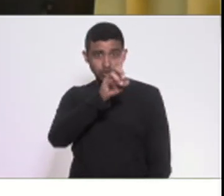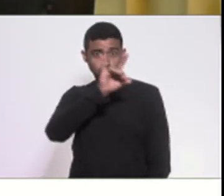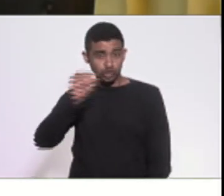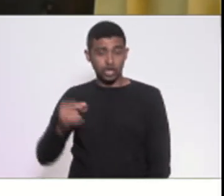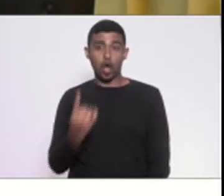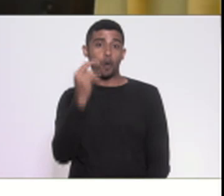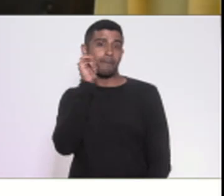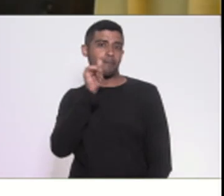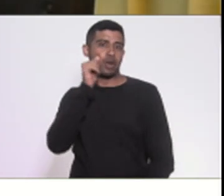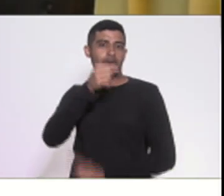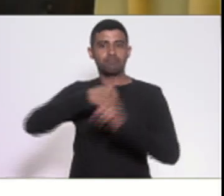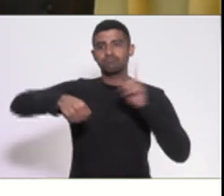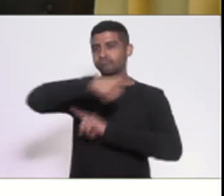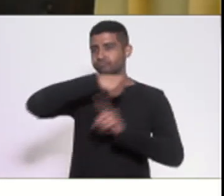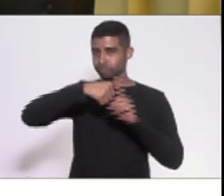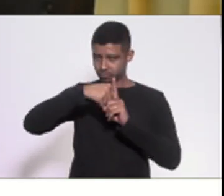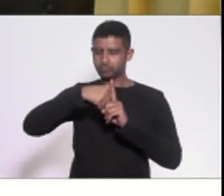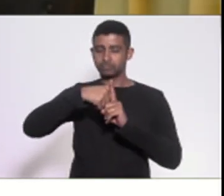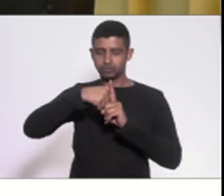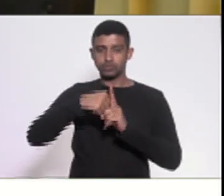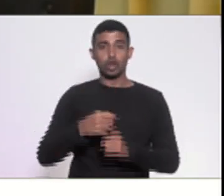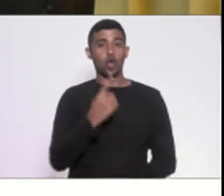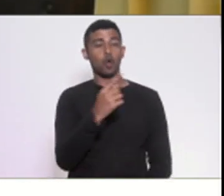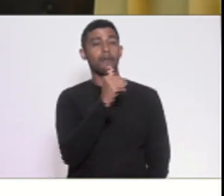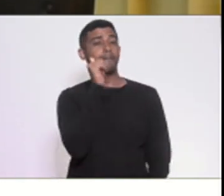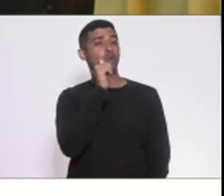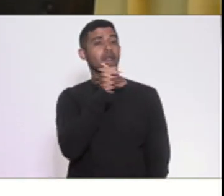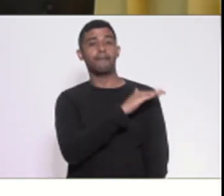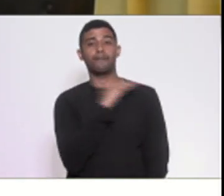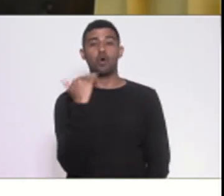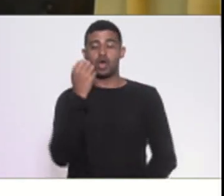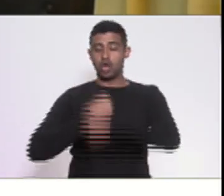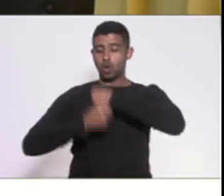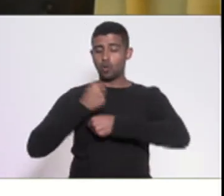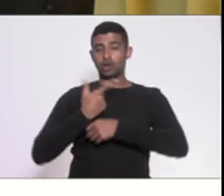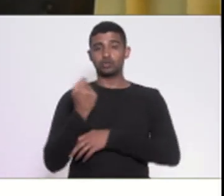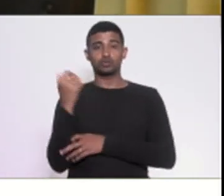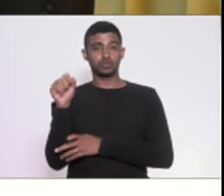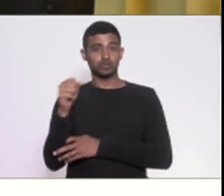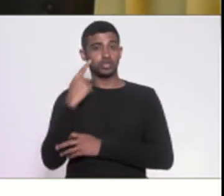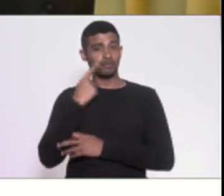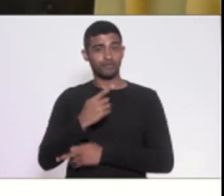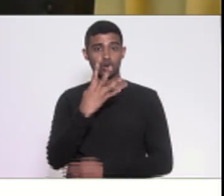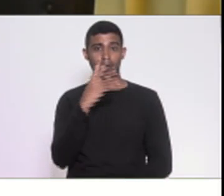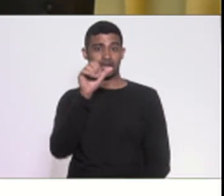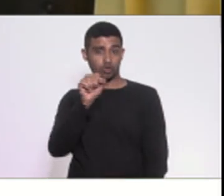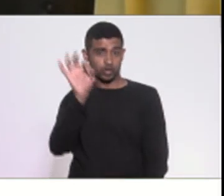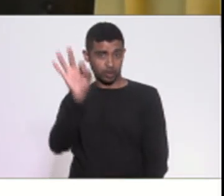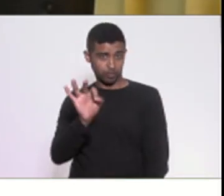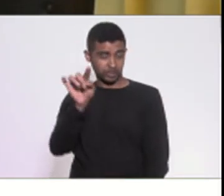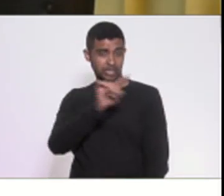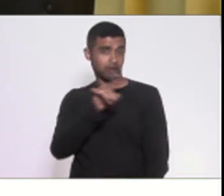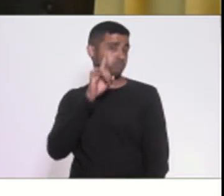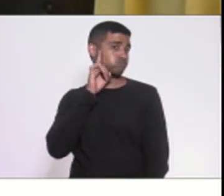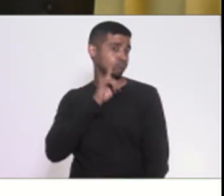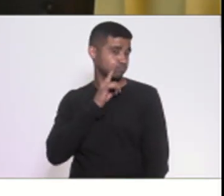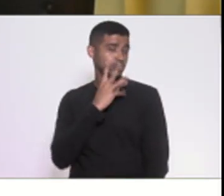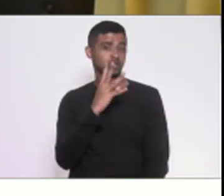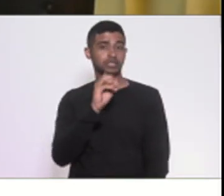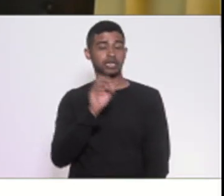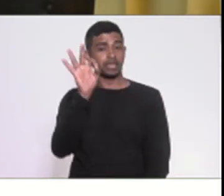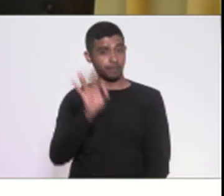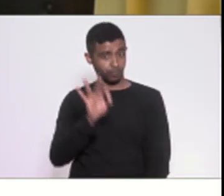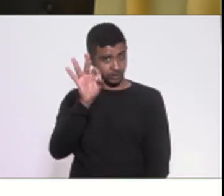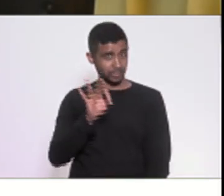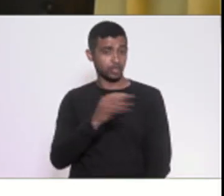Estado. Das mulheres que foram mortas por feminicídio em 2018, 48% eram pardas, 30% brancas